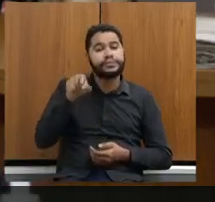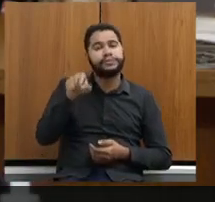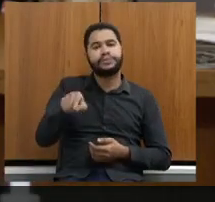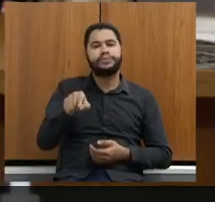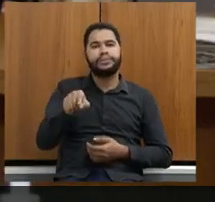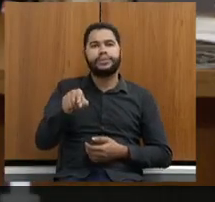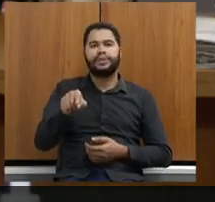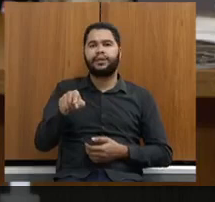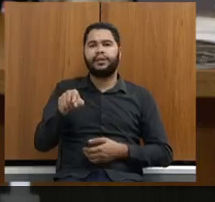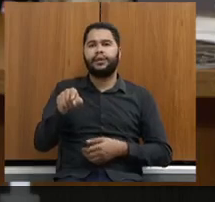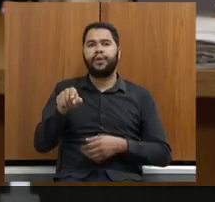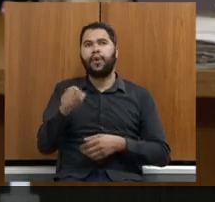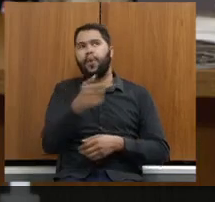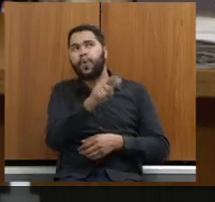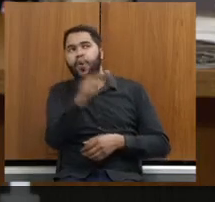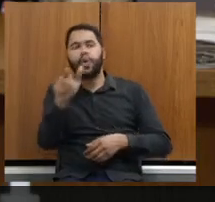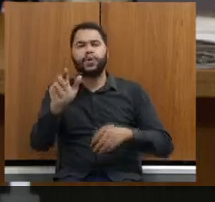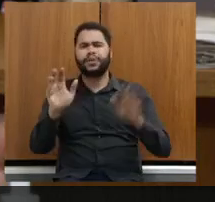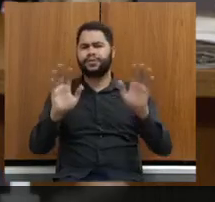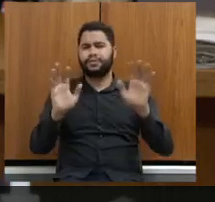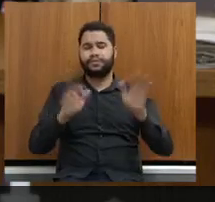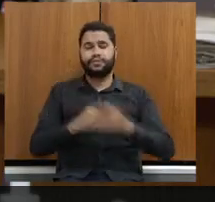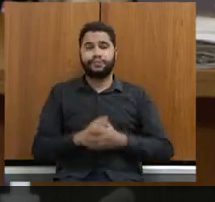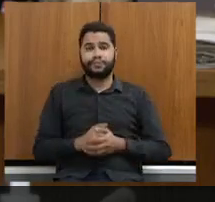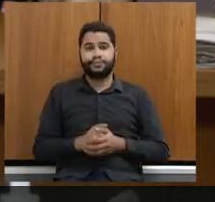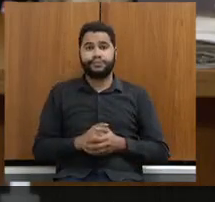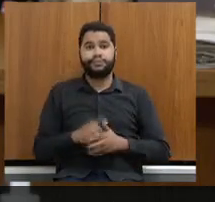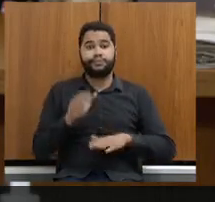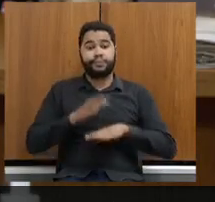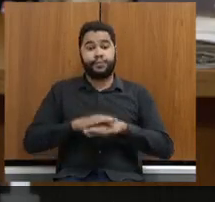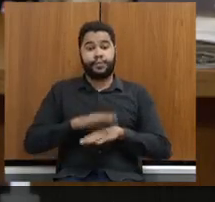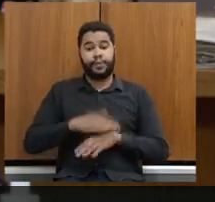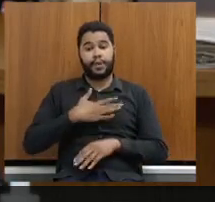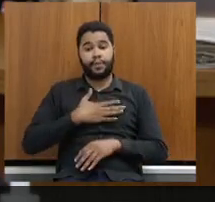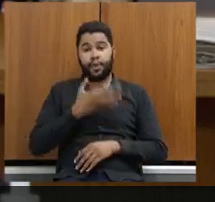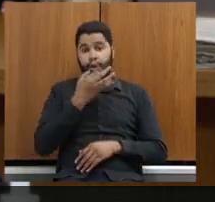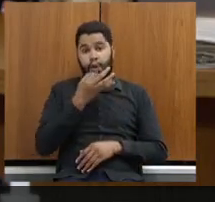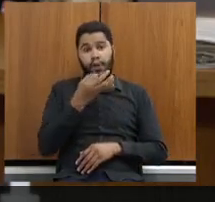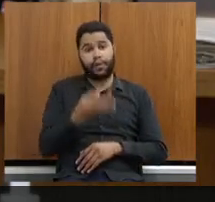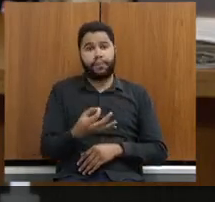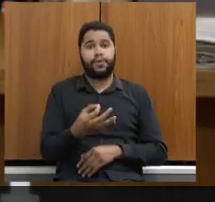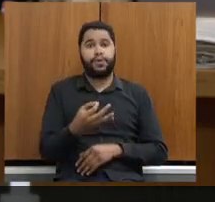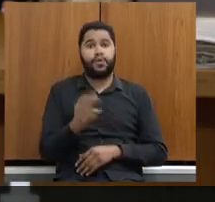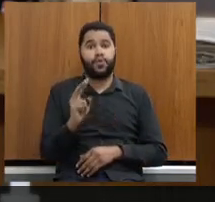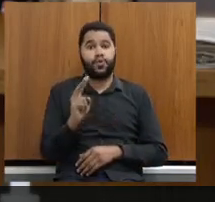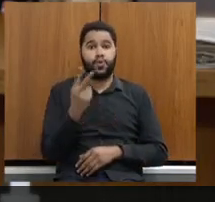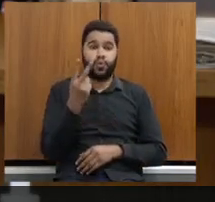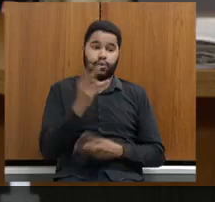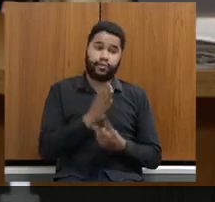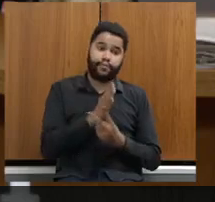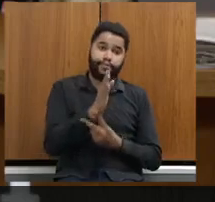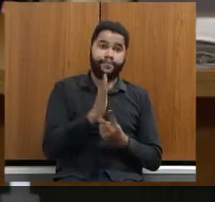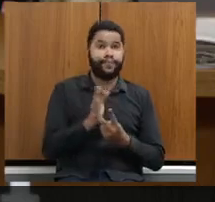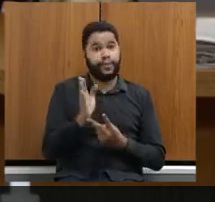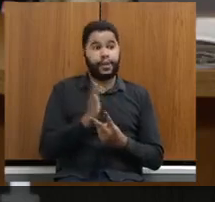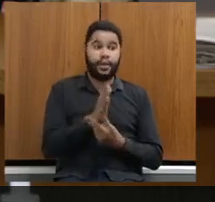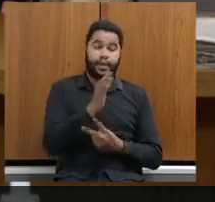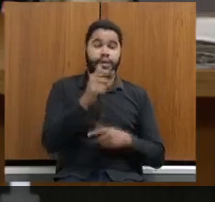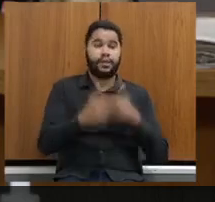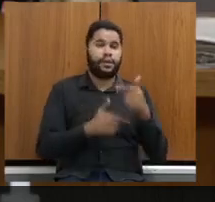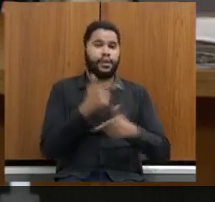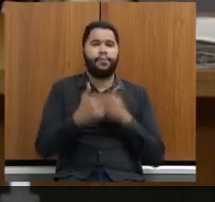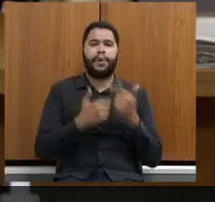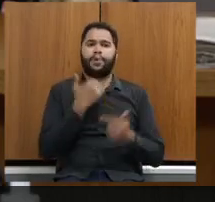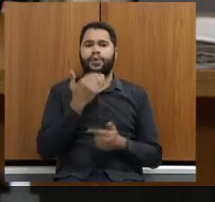não pratique e mais outras infrações penais isso vem na minha opinião através de duas formas primeiro trabalho o